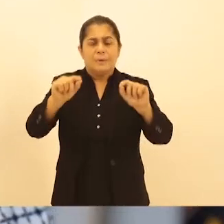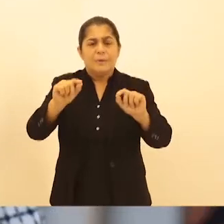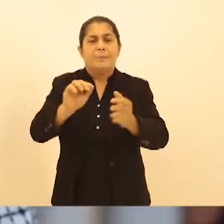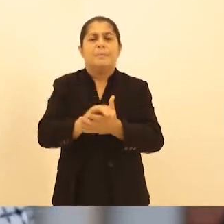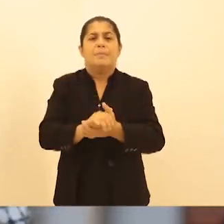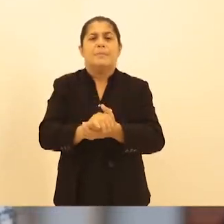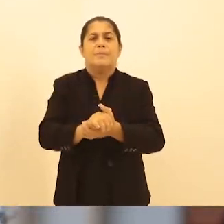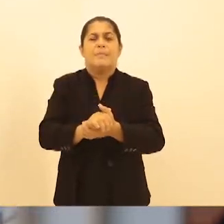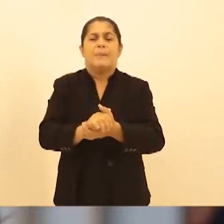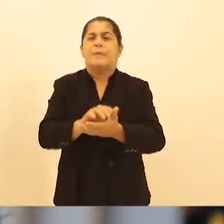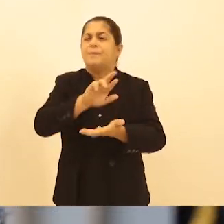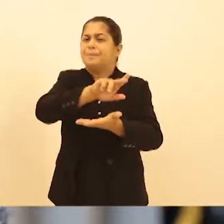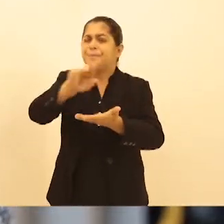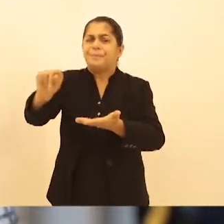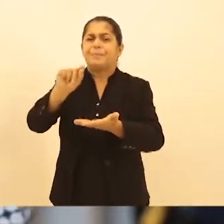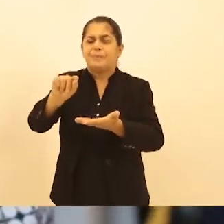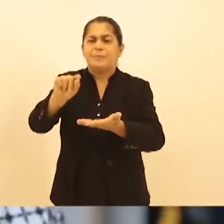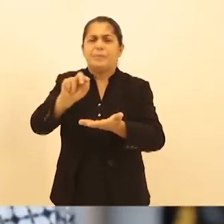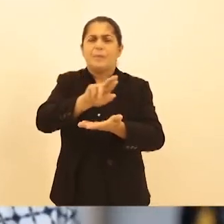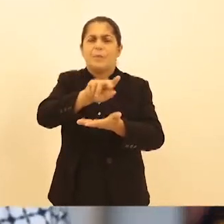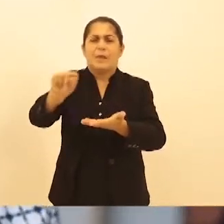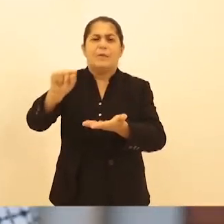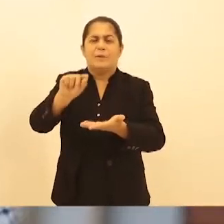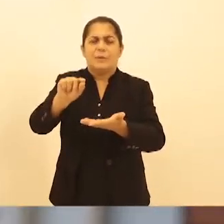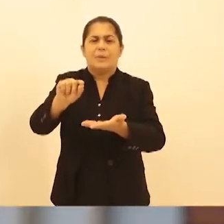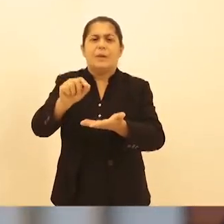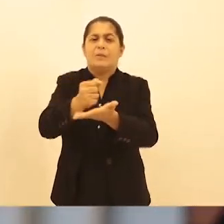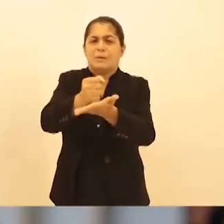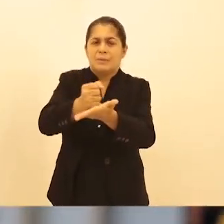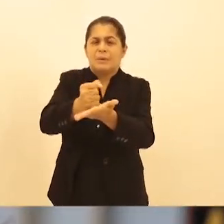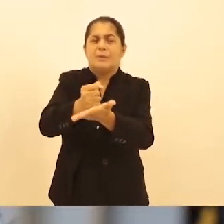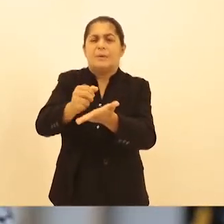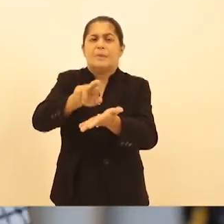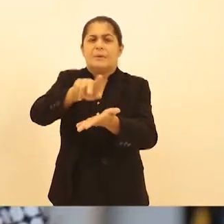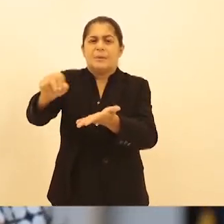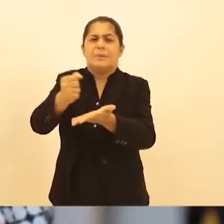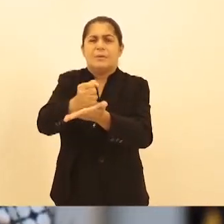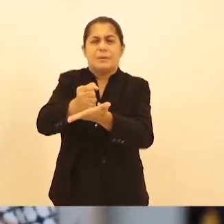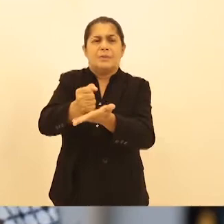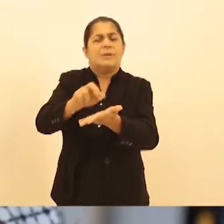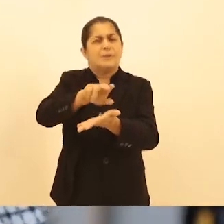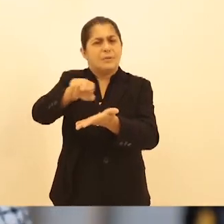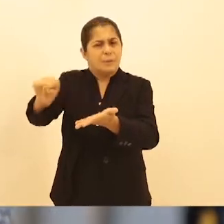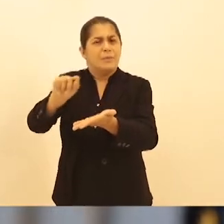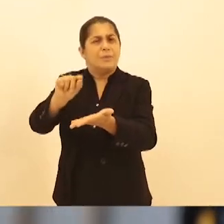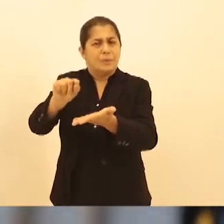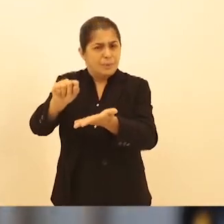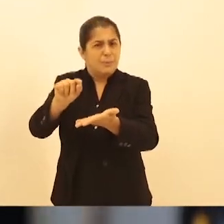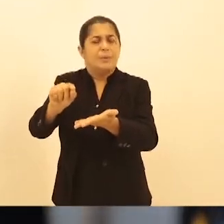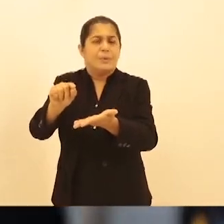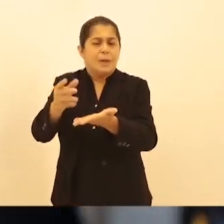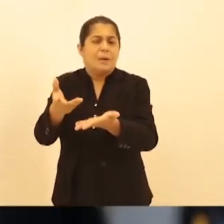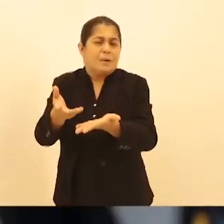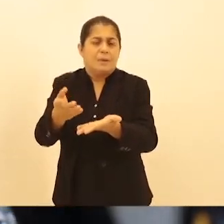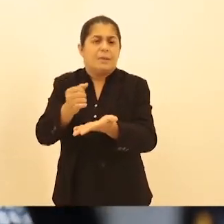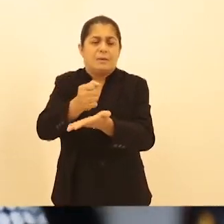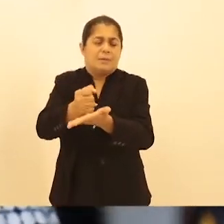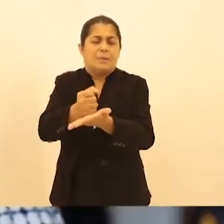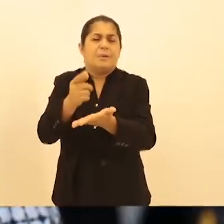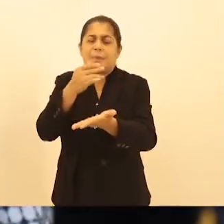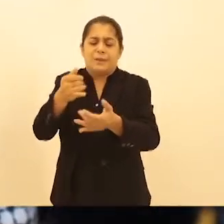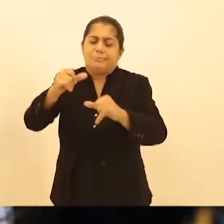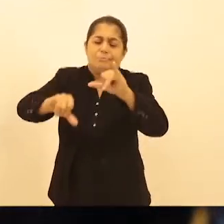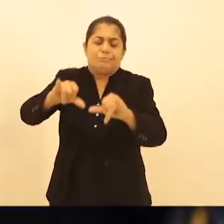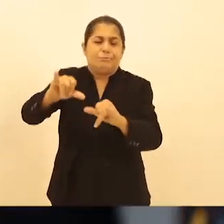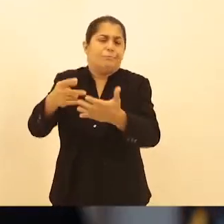existe um grande número de medicamentos que são colocados no mercado de consumo que possam desvio de qualidade para você ter uma idéia